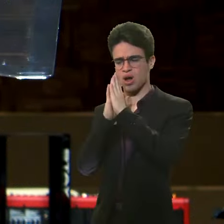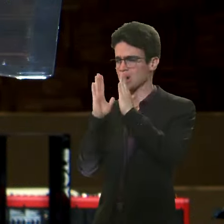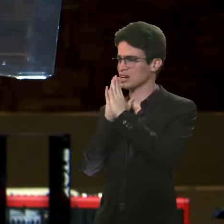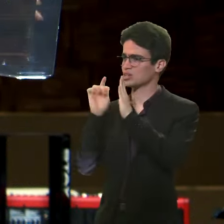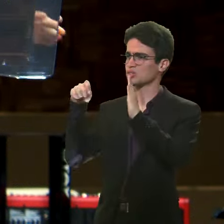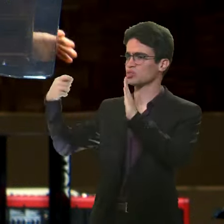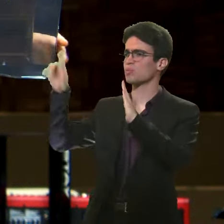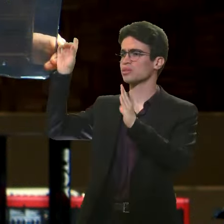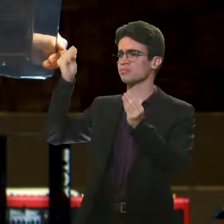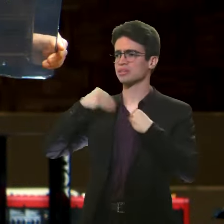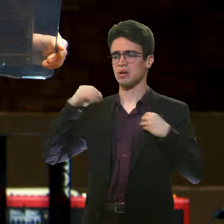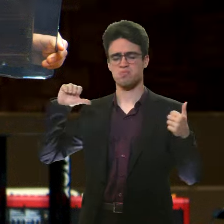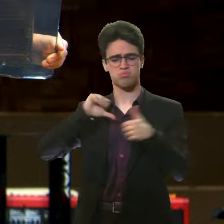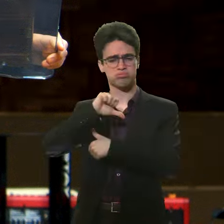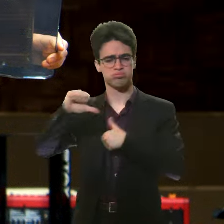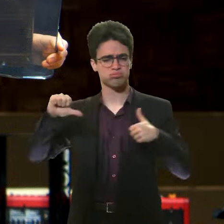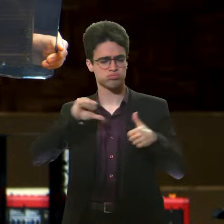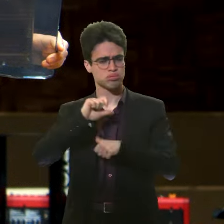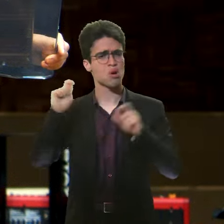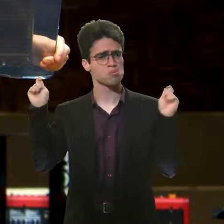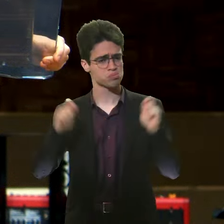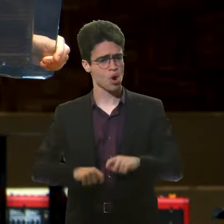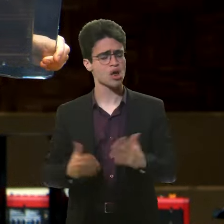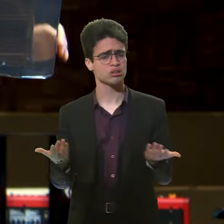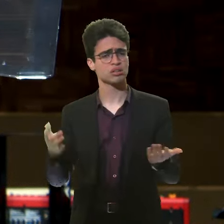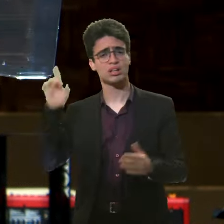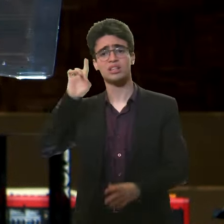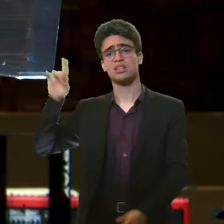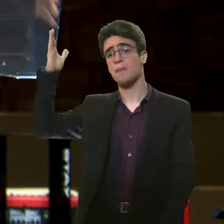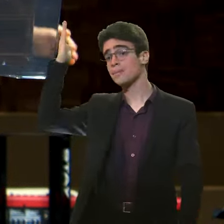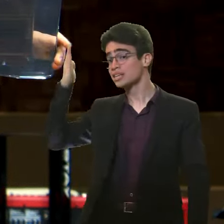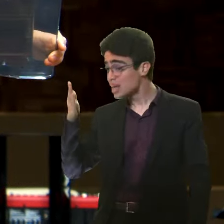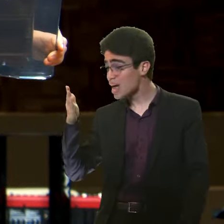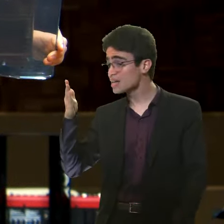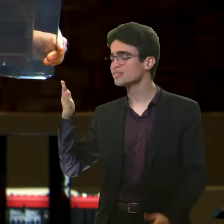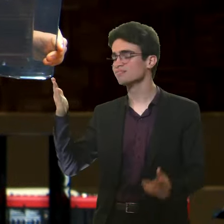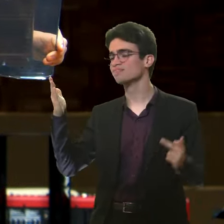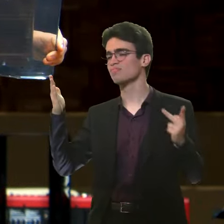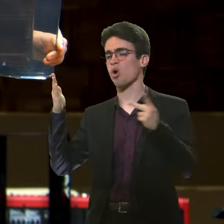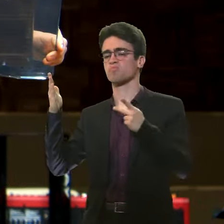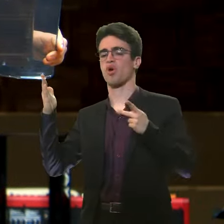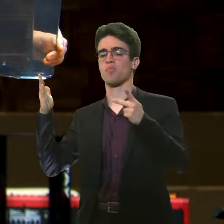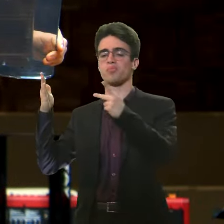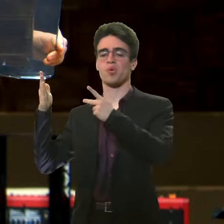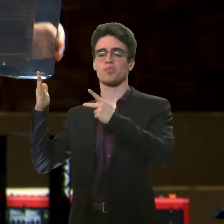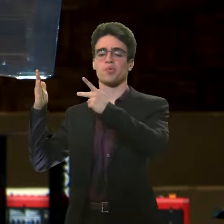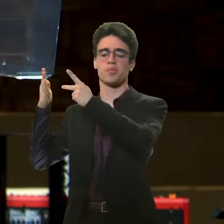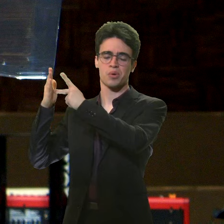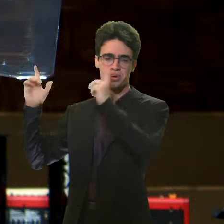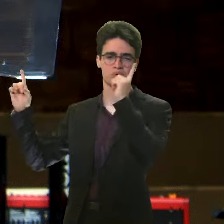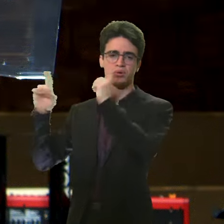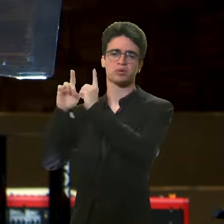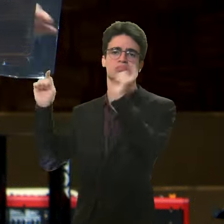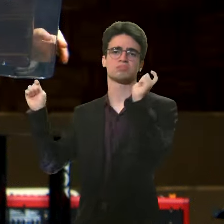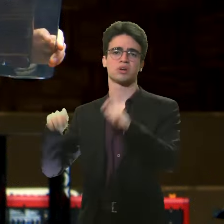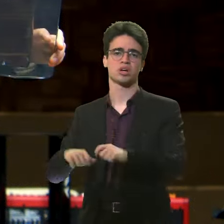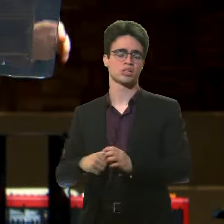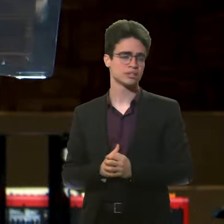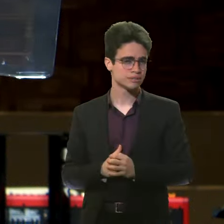por transformações. E na presença dele nós podemos buscar isso. Então não se